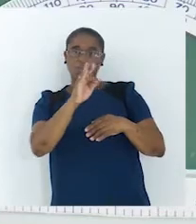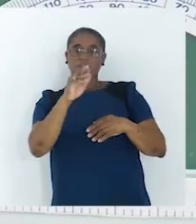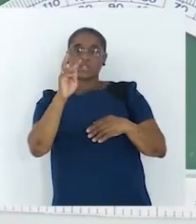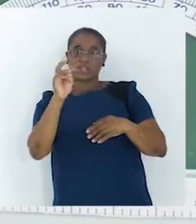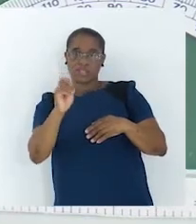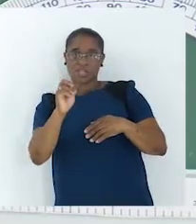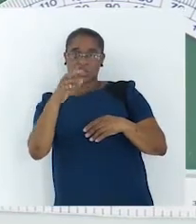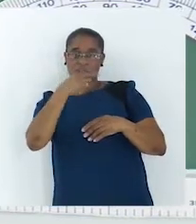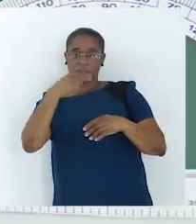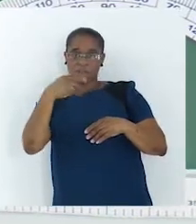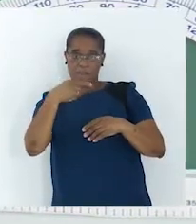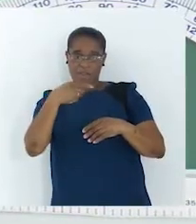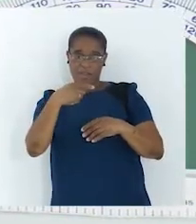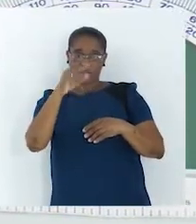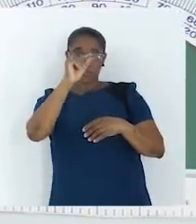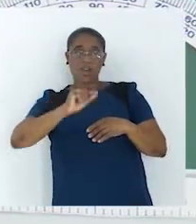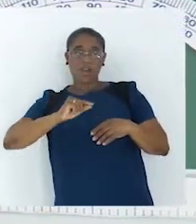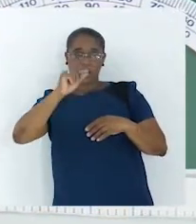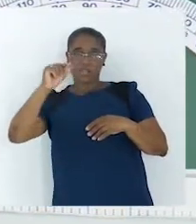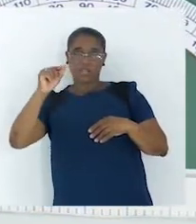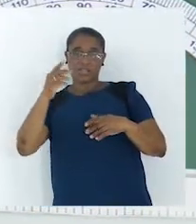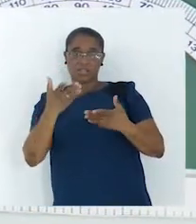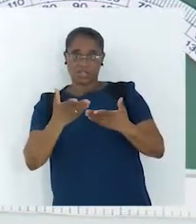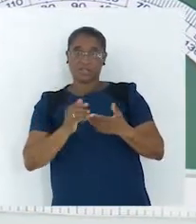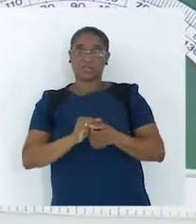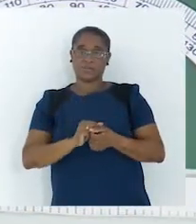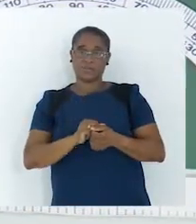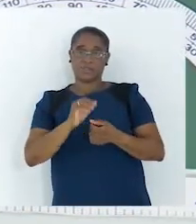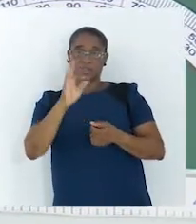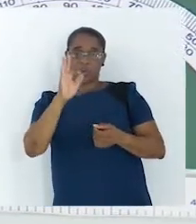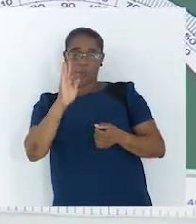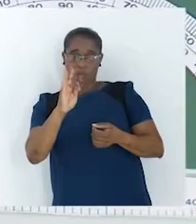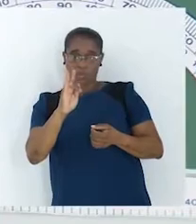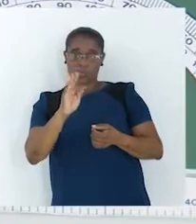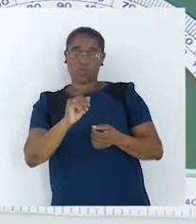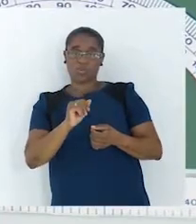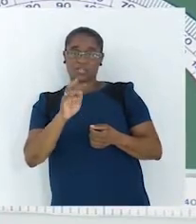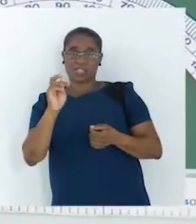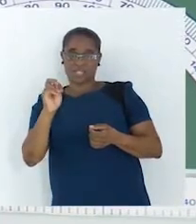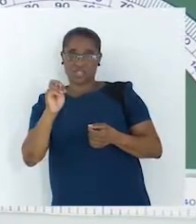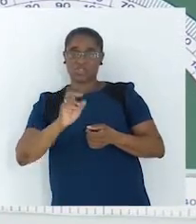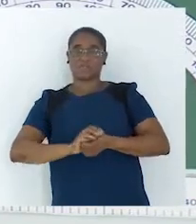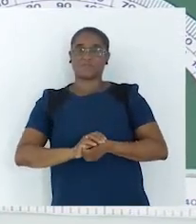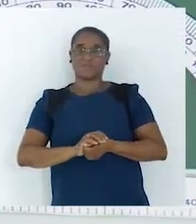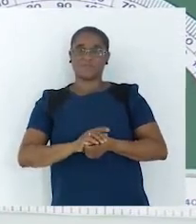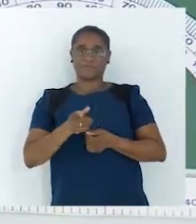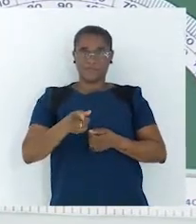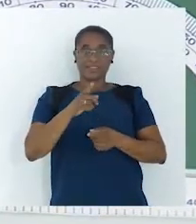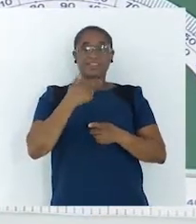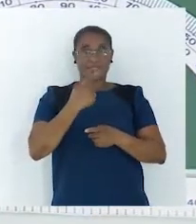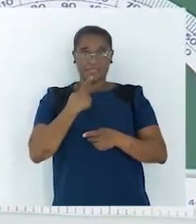3 - raiz e este quatro de três